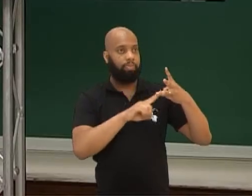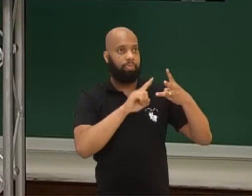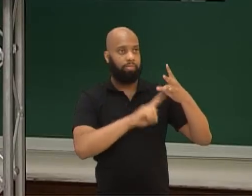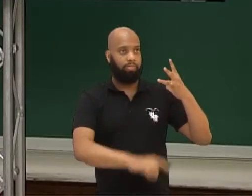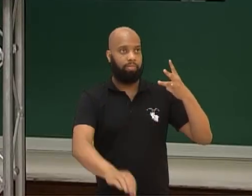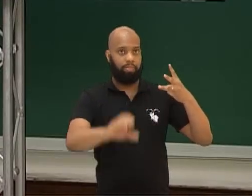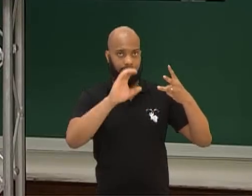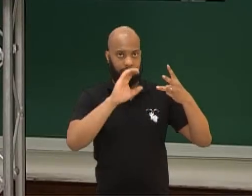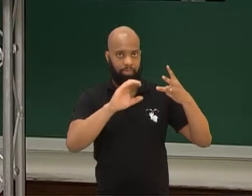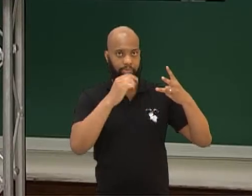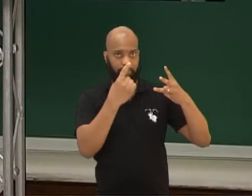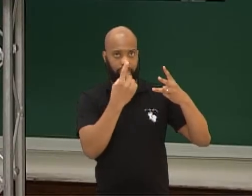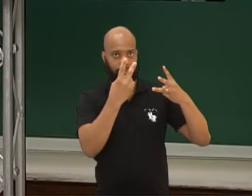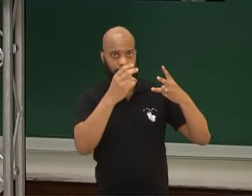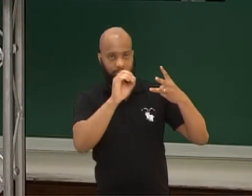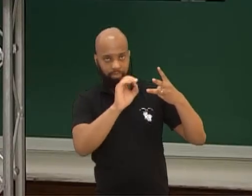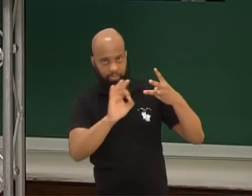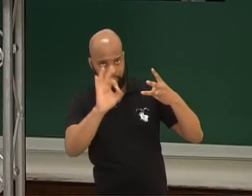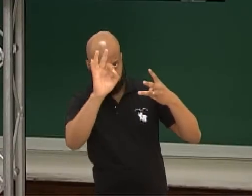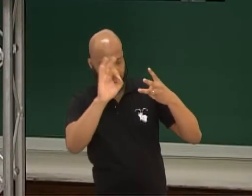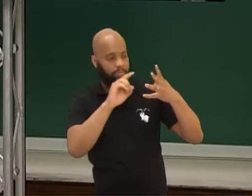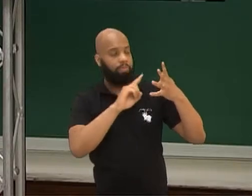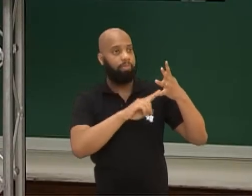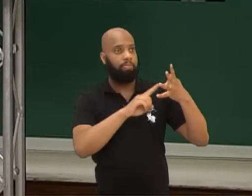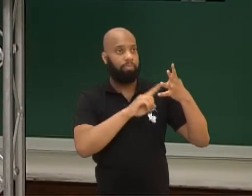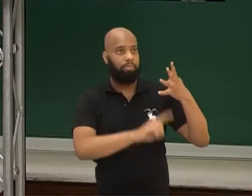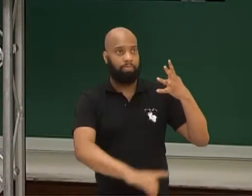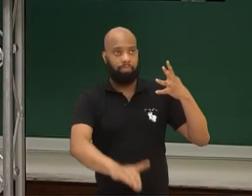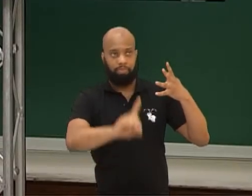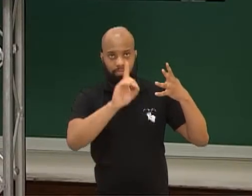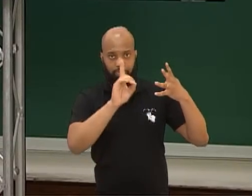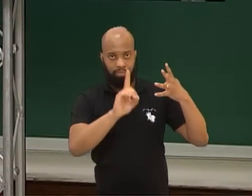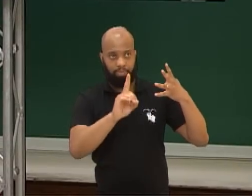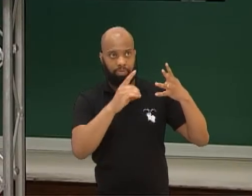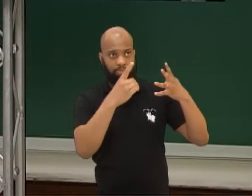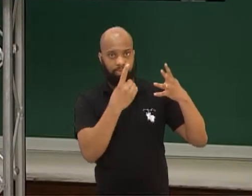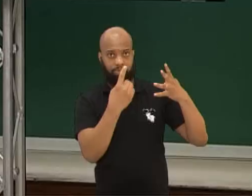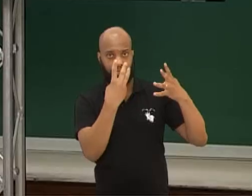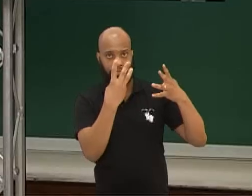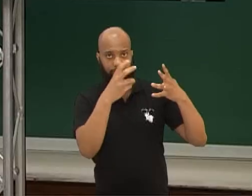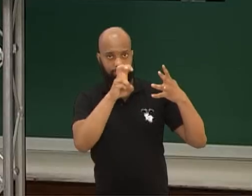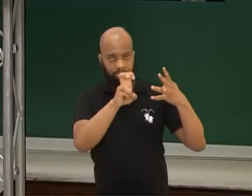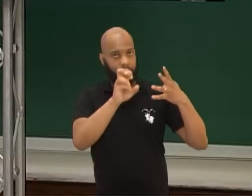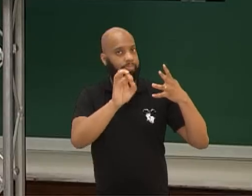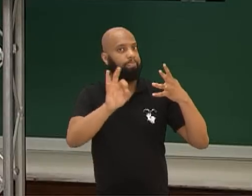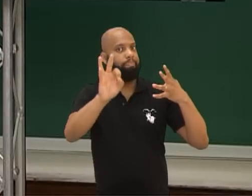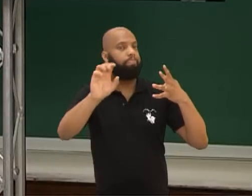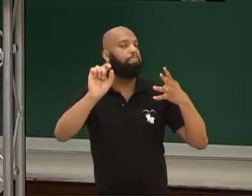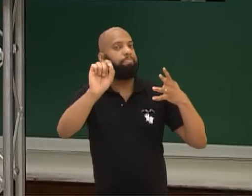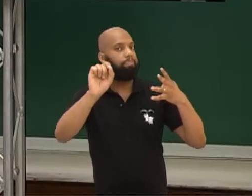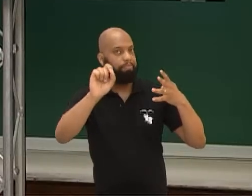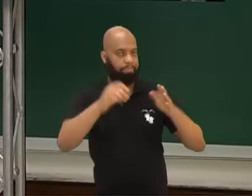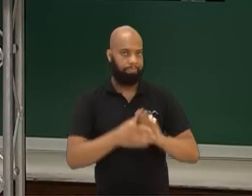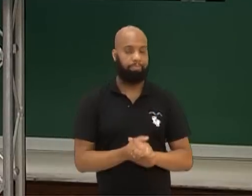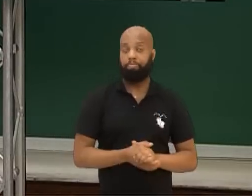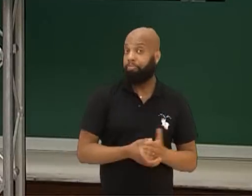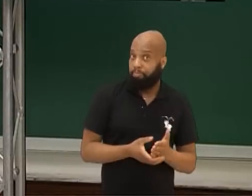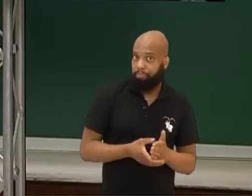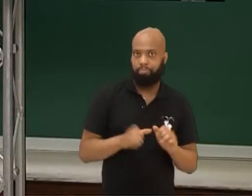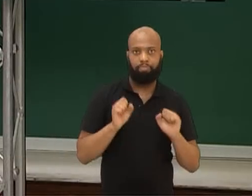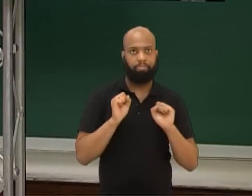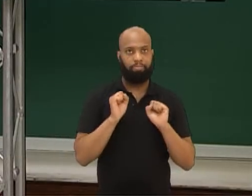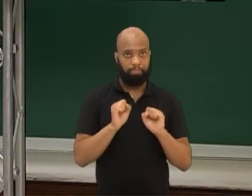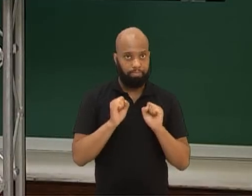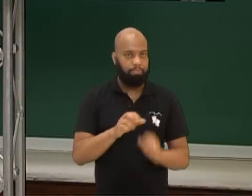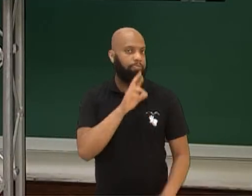graus. Alternativa C, 120 graus. Ou alternativa D, 135 graus. E daí?